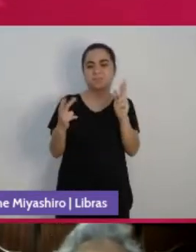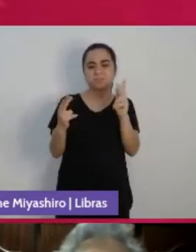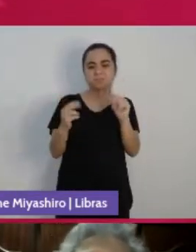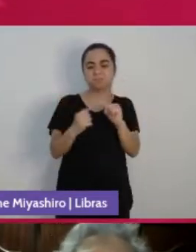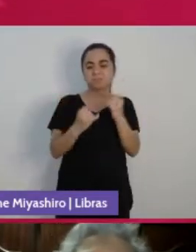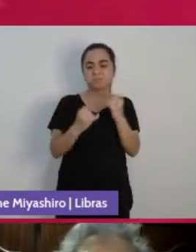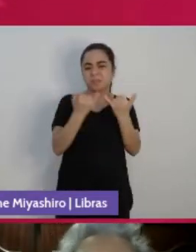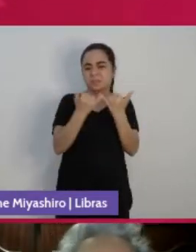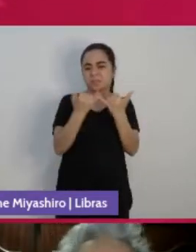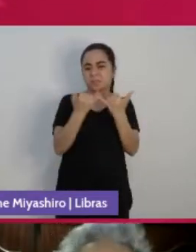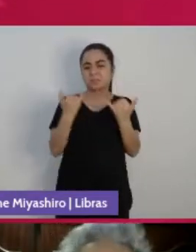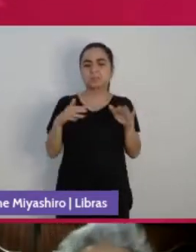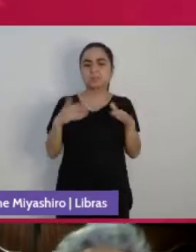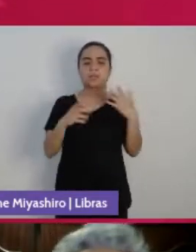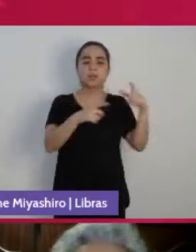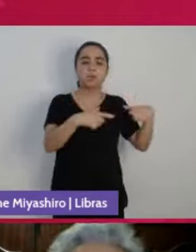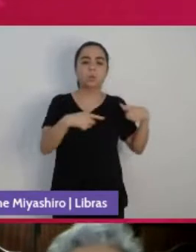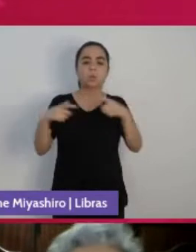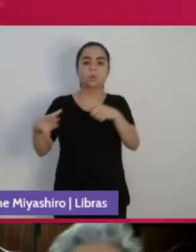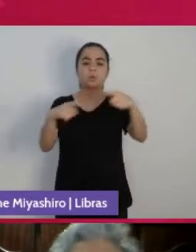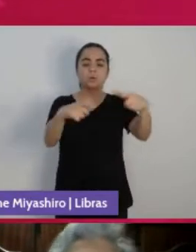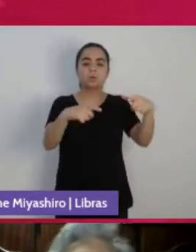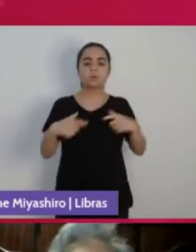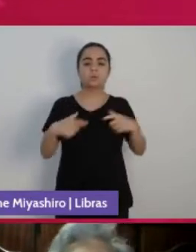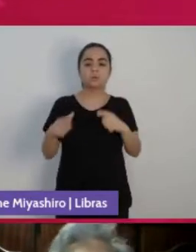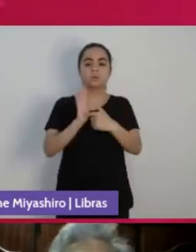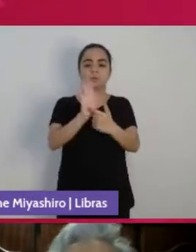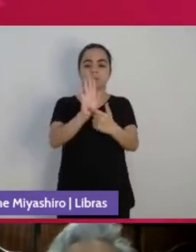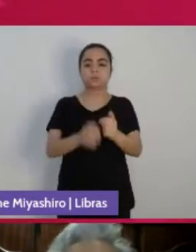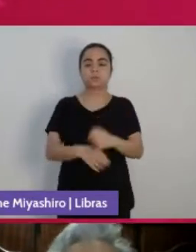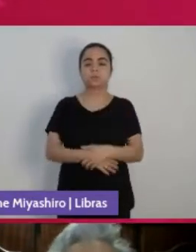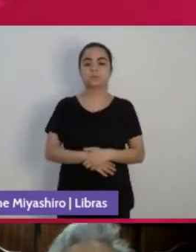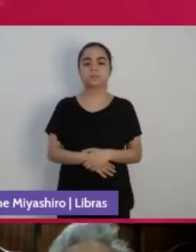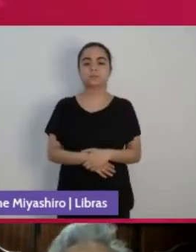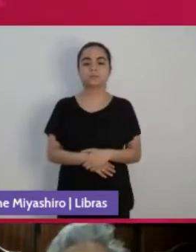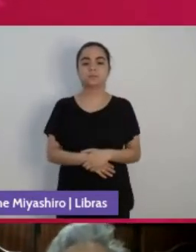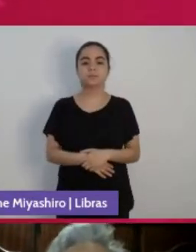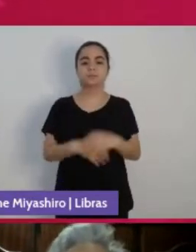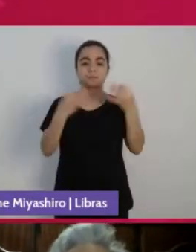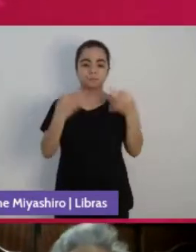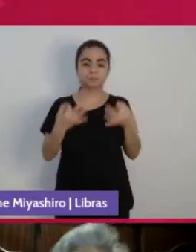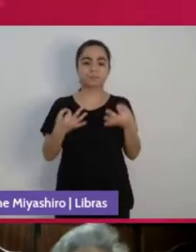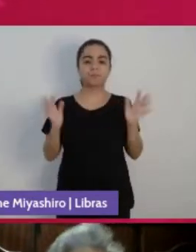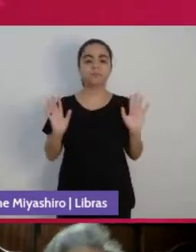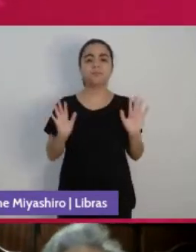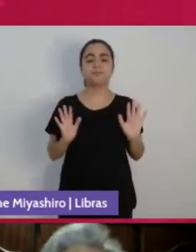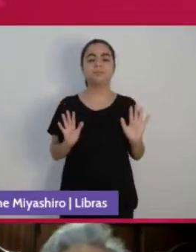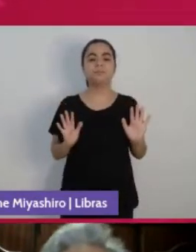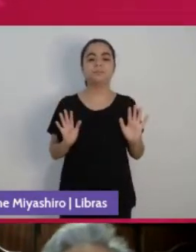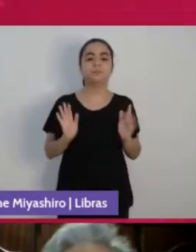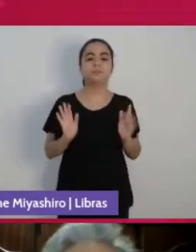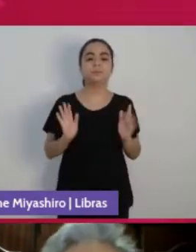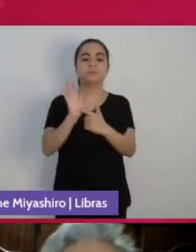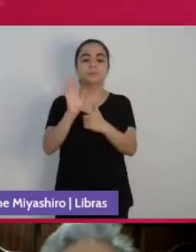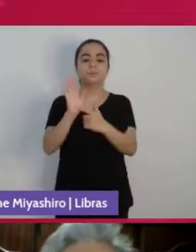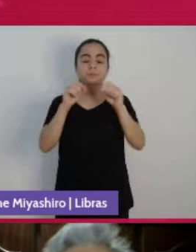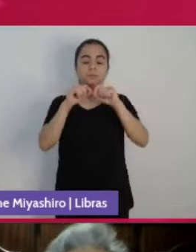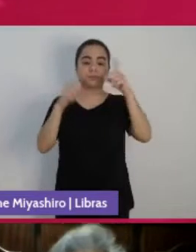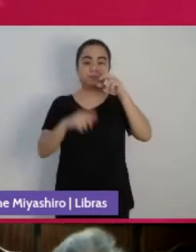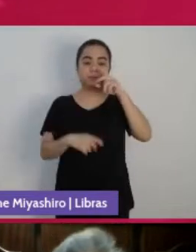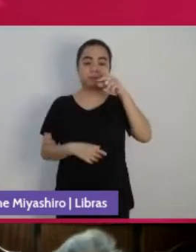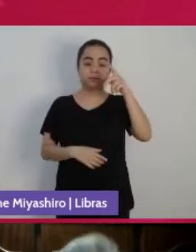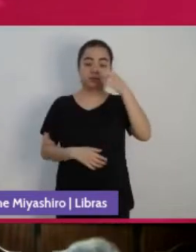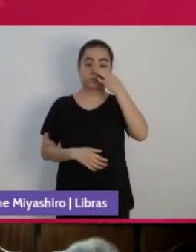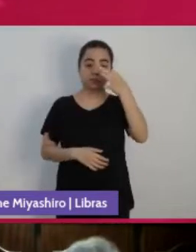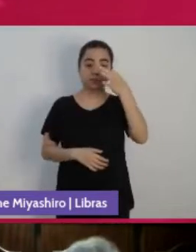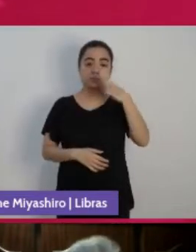dizer aonde está aquilo, ok? Beleza. Olha isso daqui é muito legal. Por